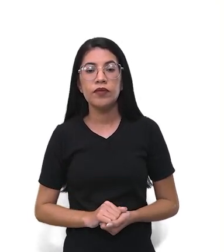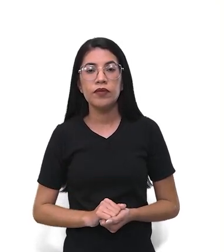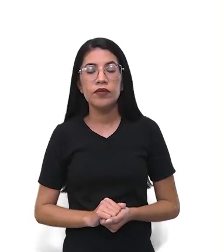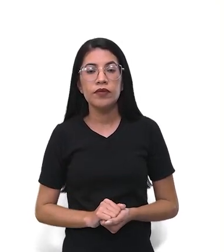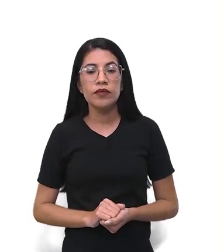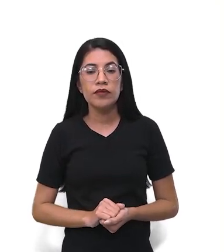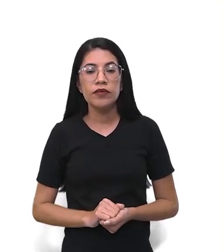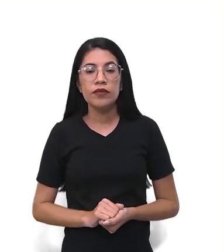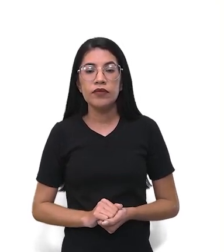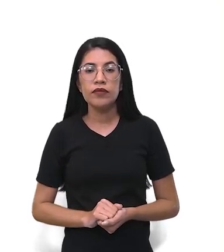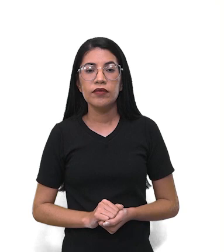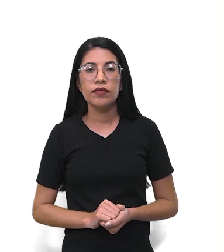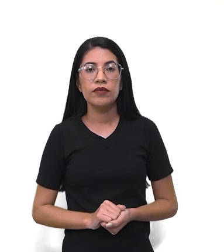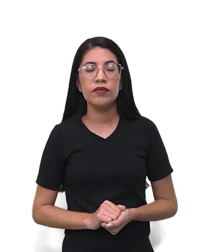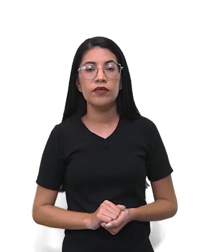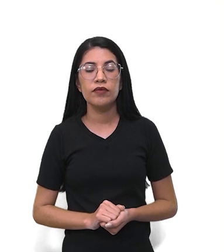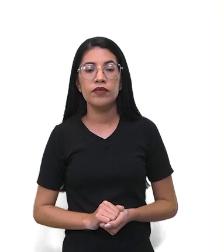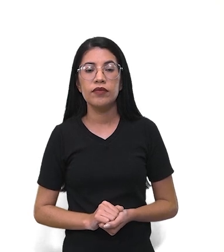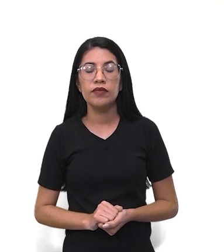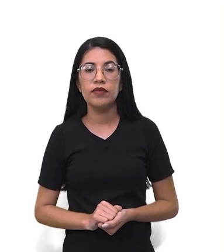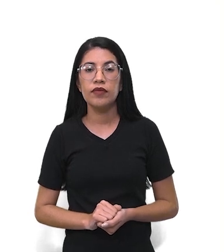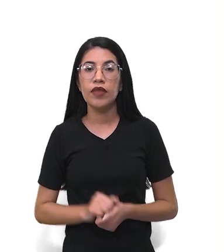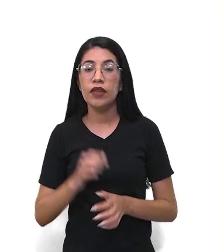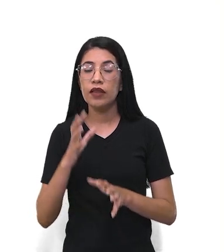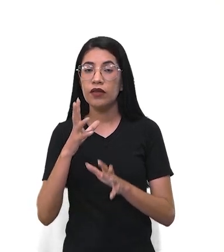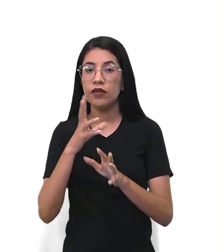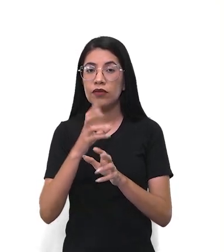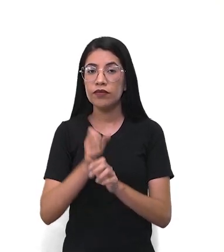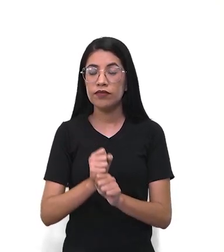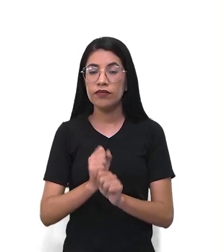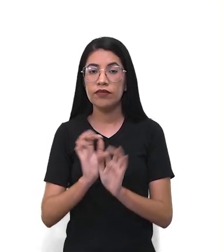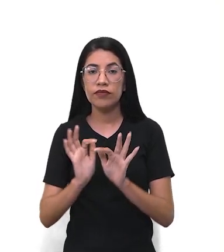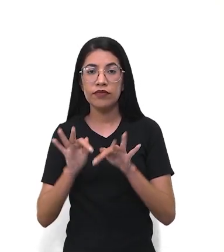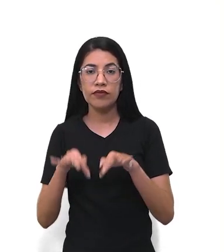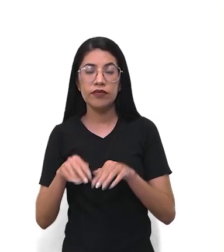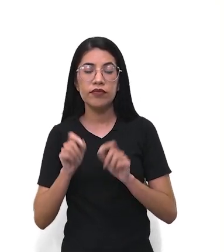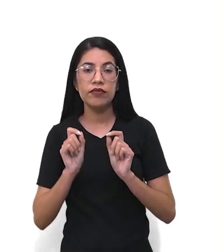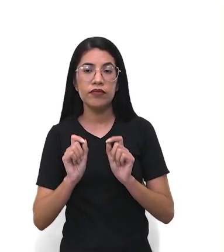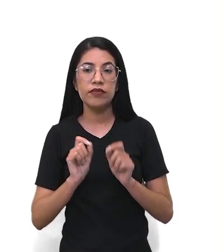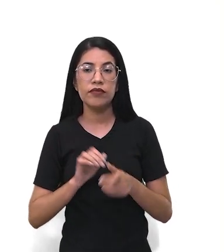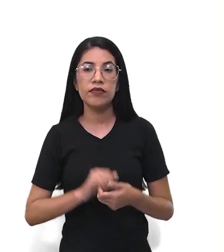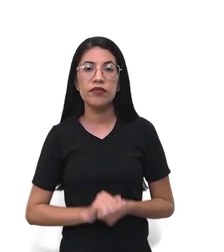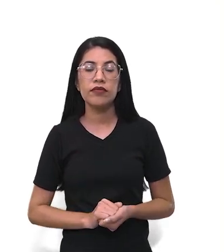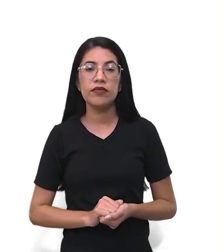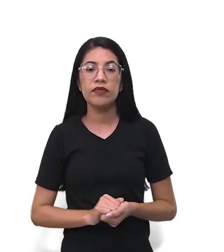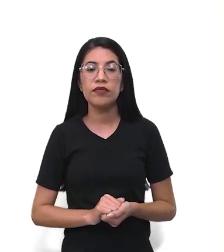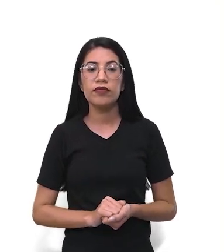41.250. Isso aqui vai dar um total de